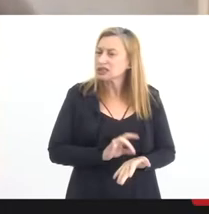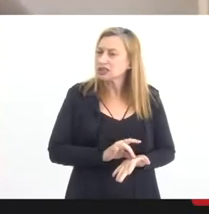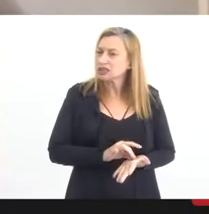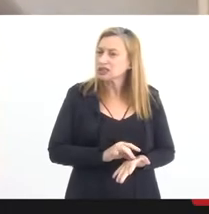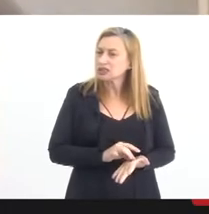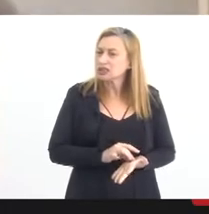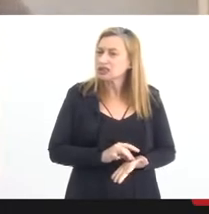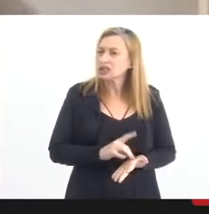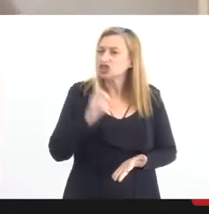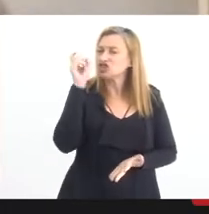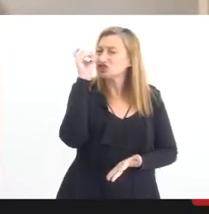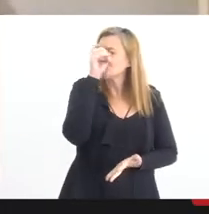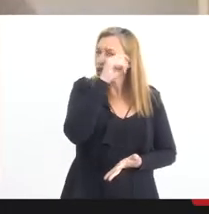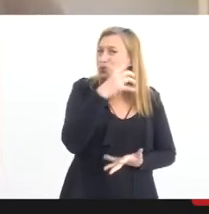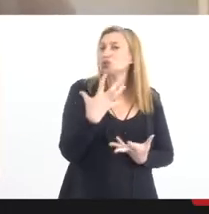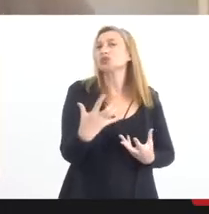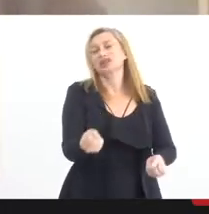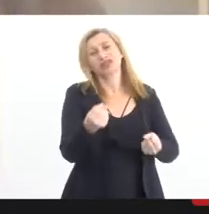na minha cabeça